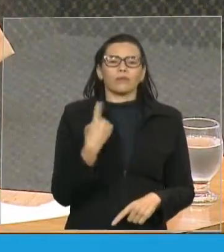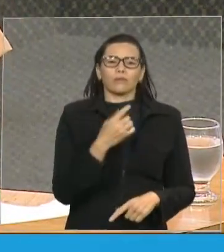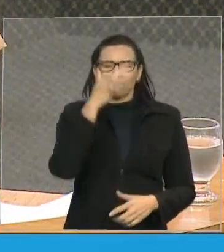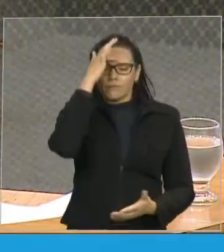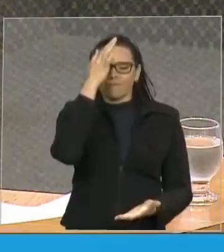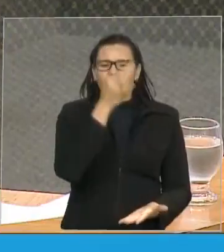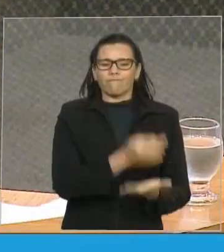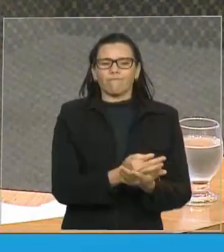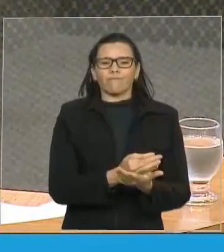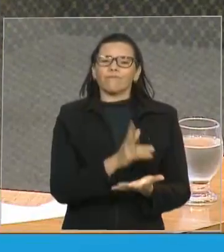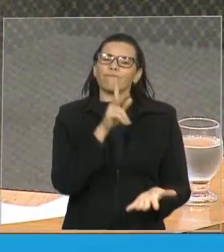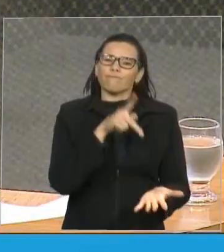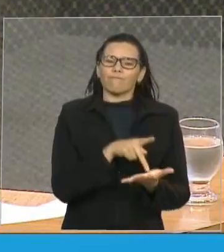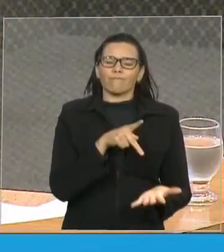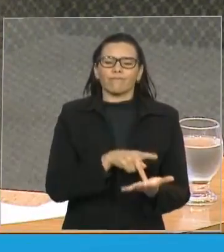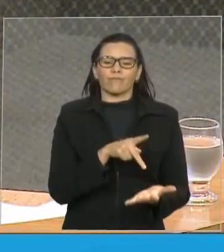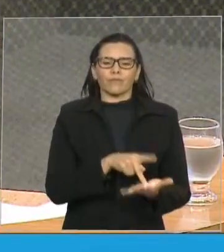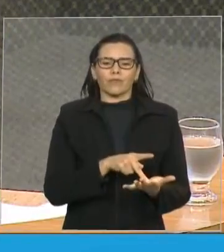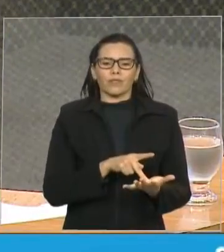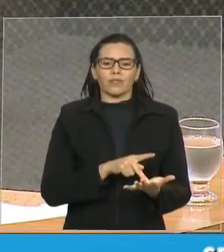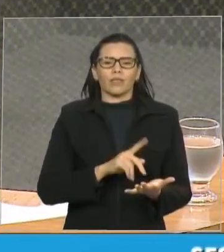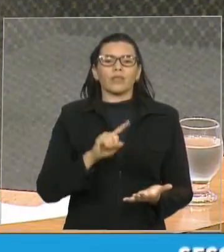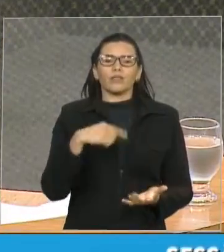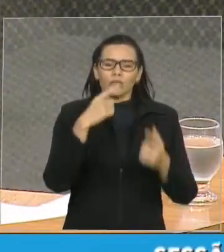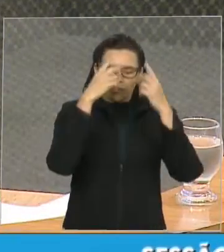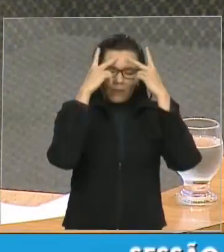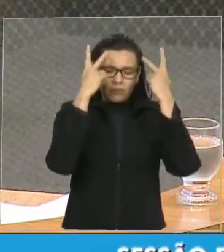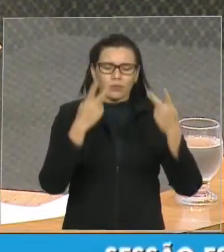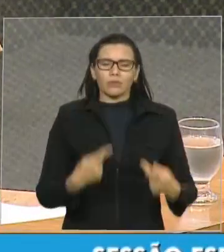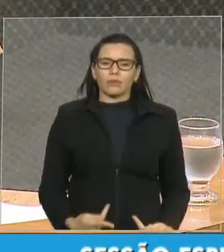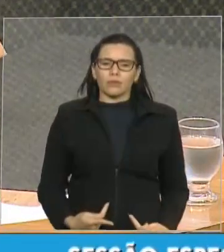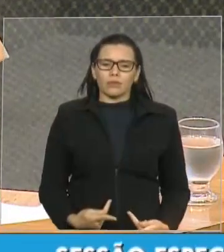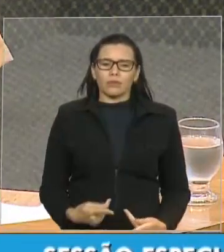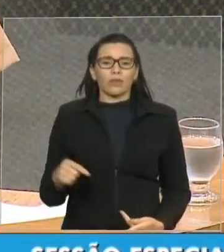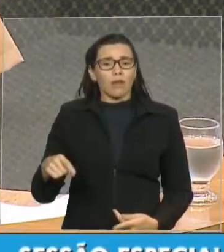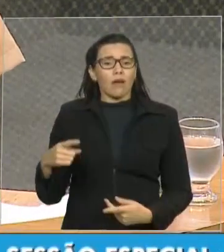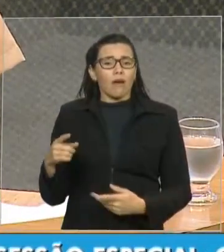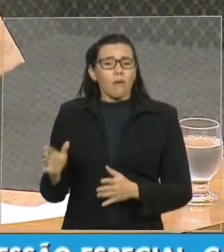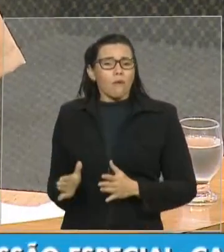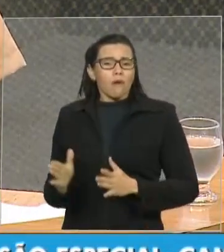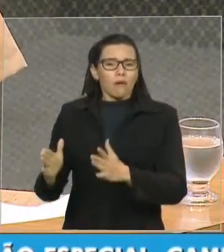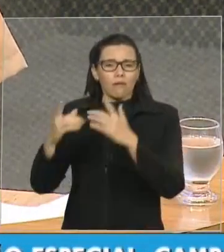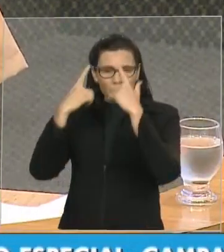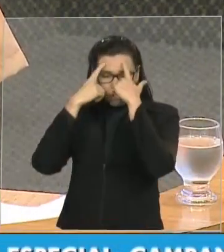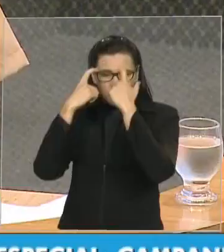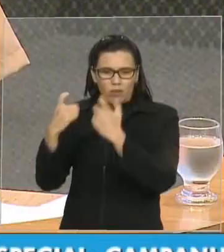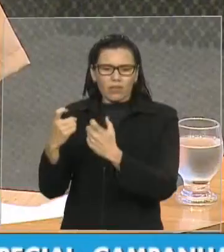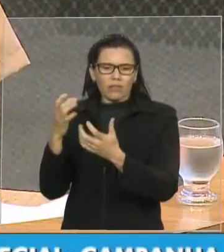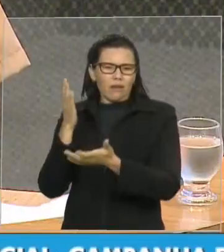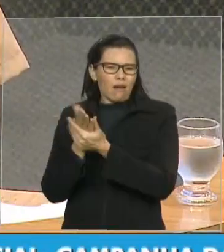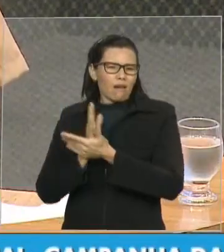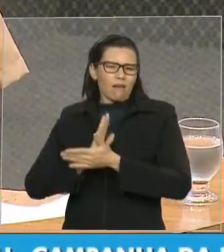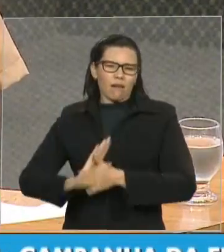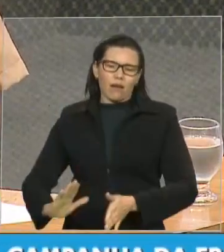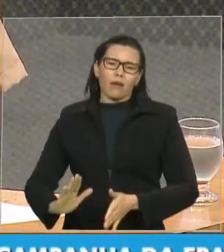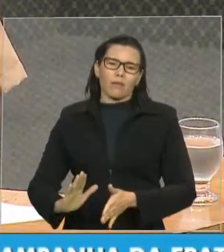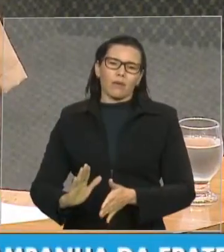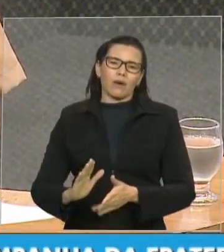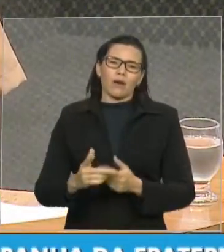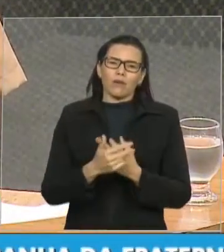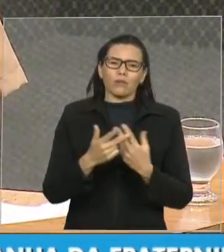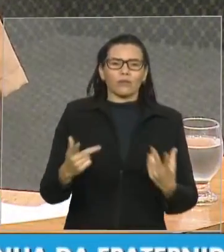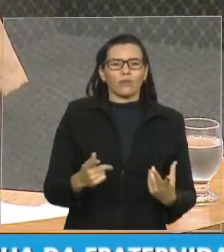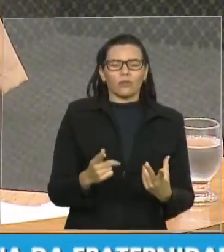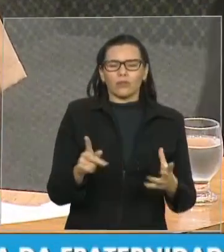da nossa humanidade. A violência destrói o que ambiciona defender. A violência